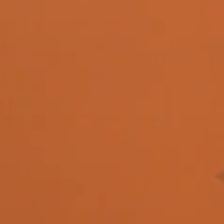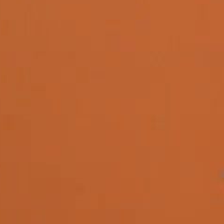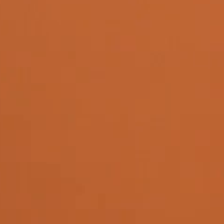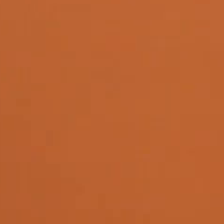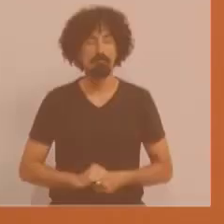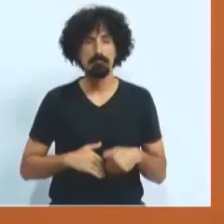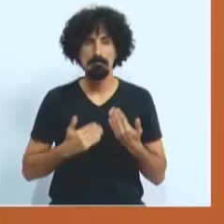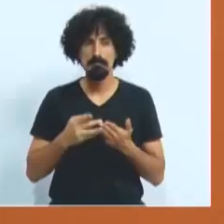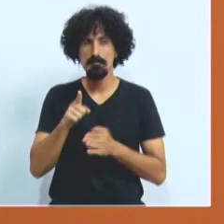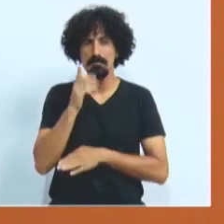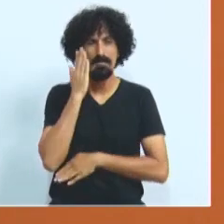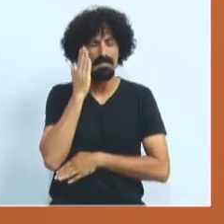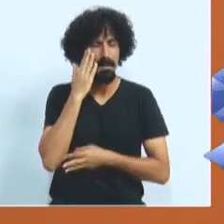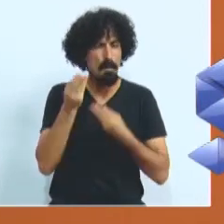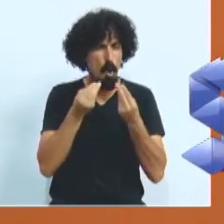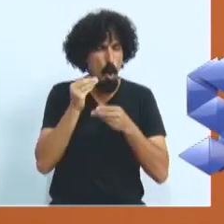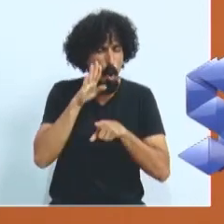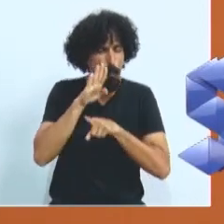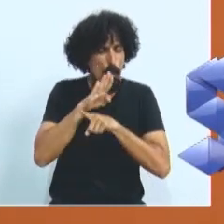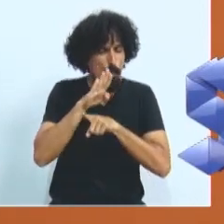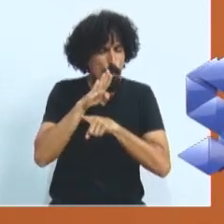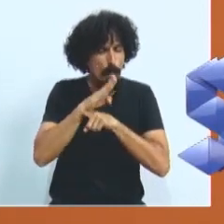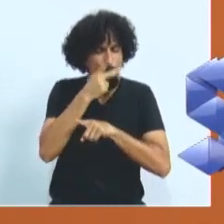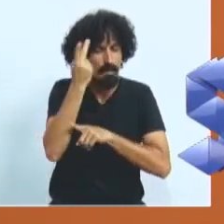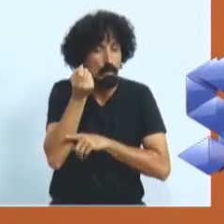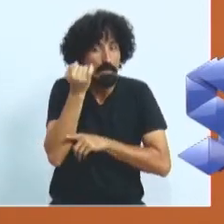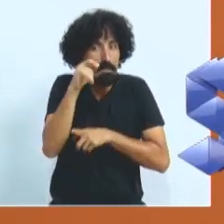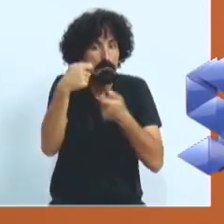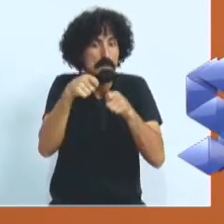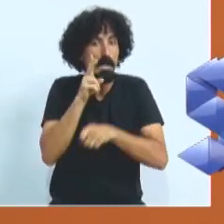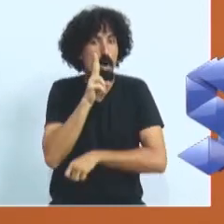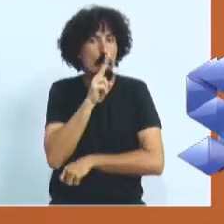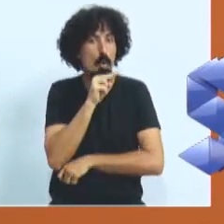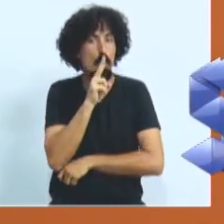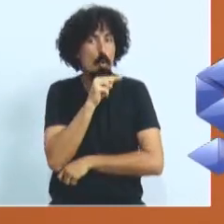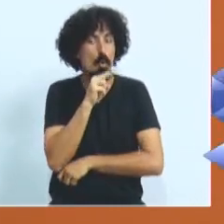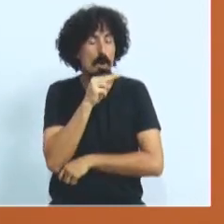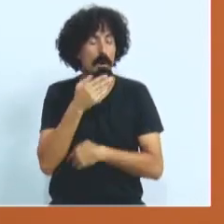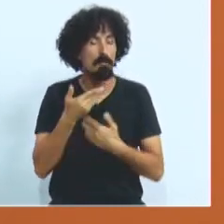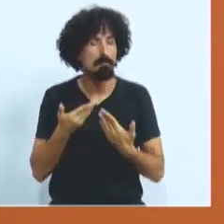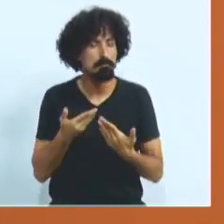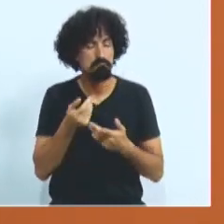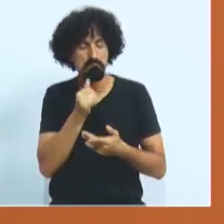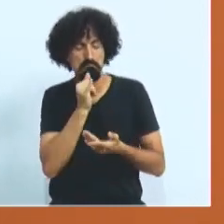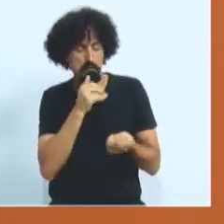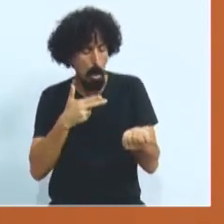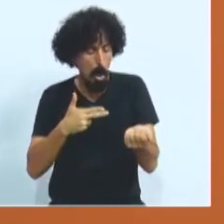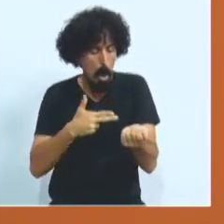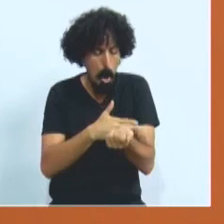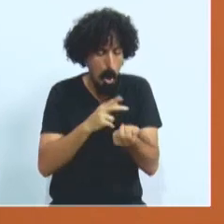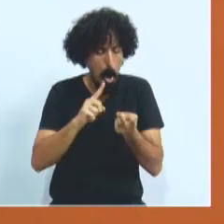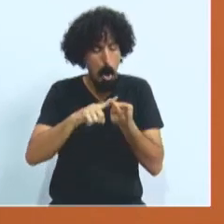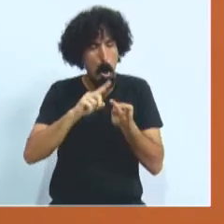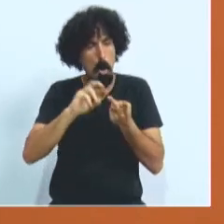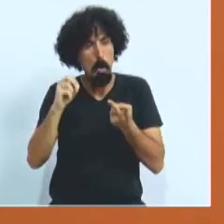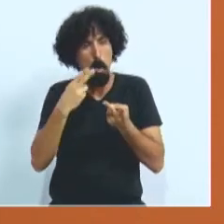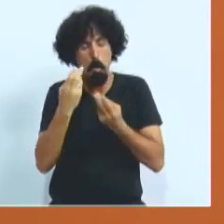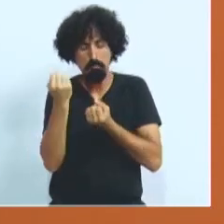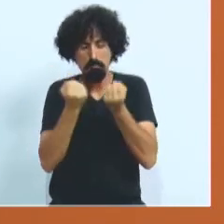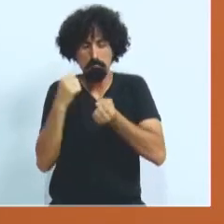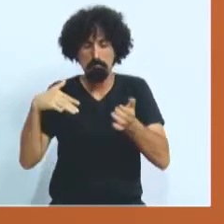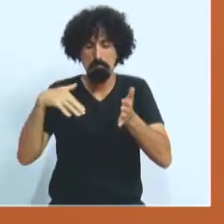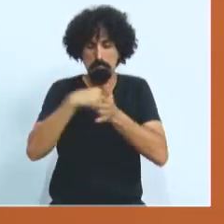Você sabe como ajudar alguém caso haja algum tipo de acidente, um corte, um acidente de trânsito,